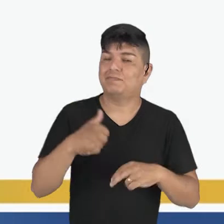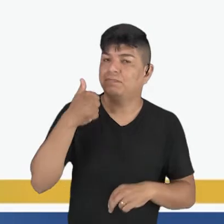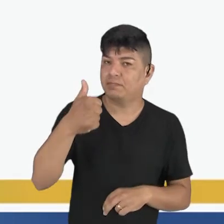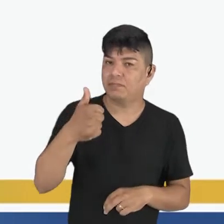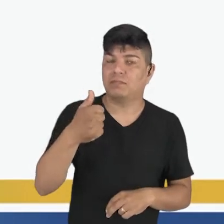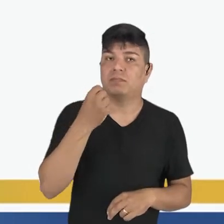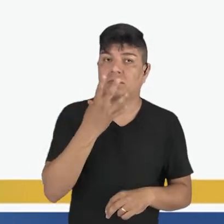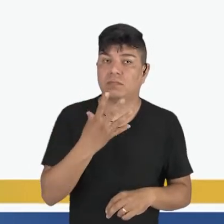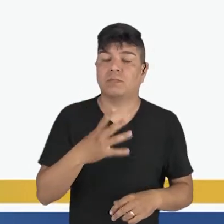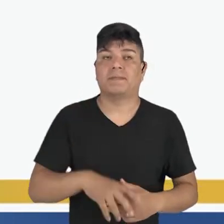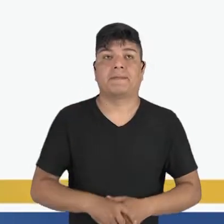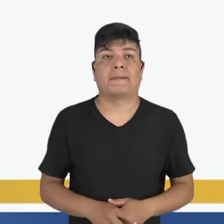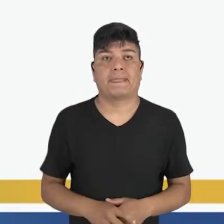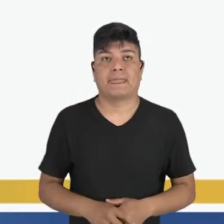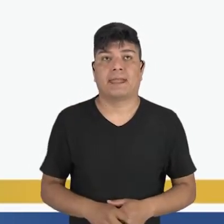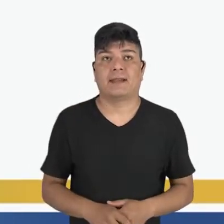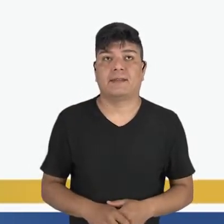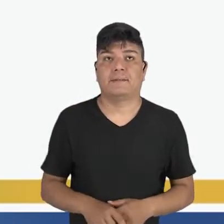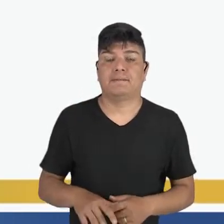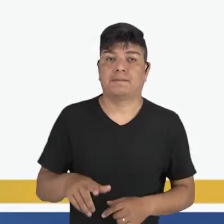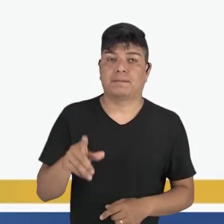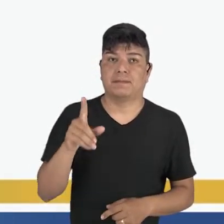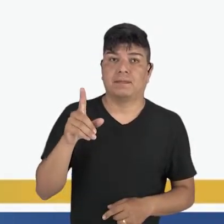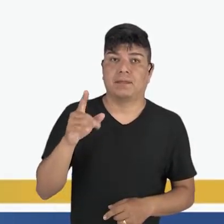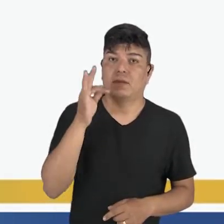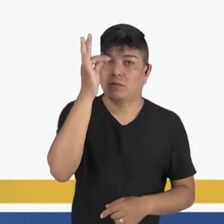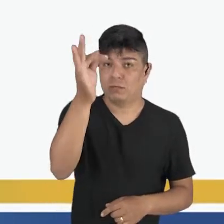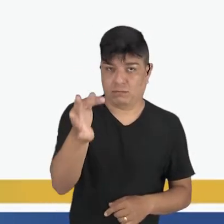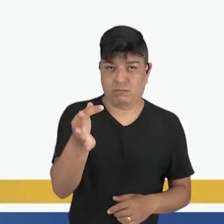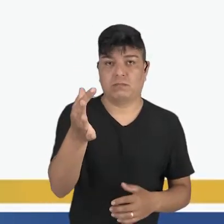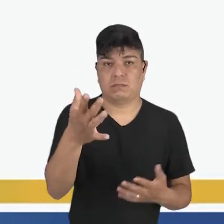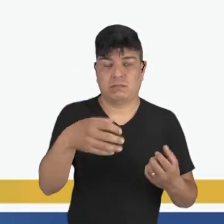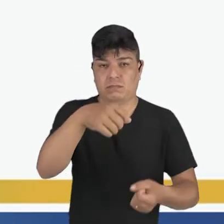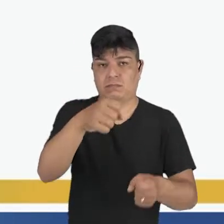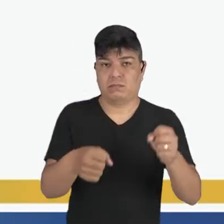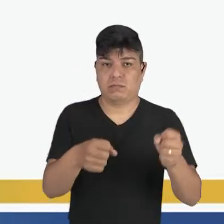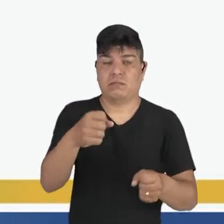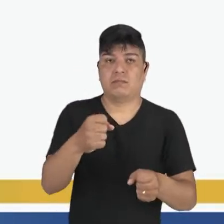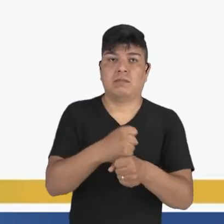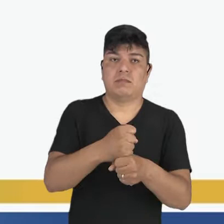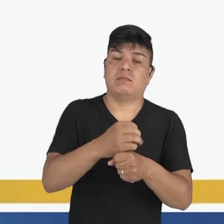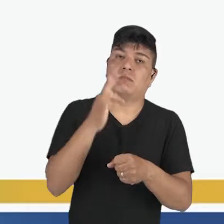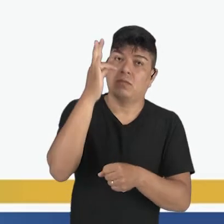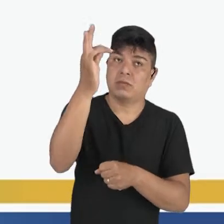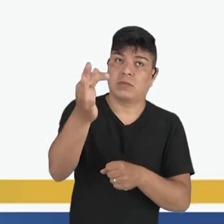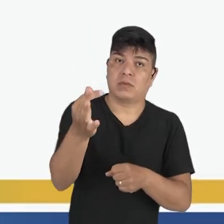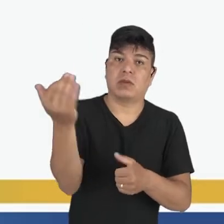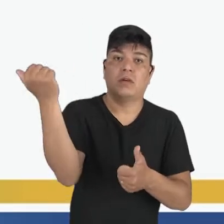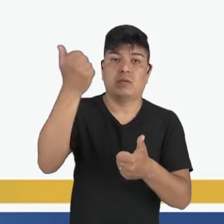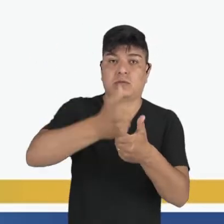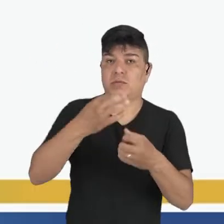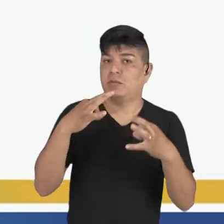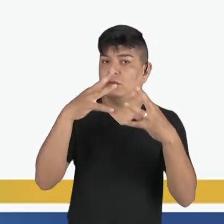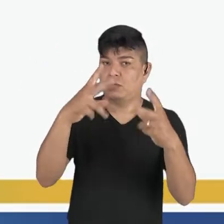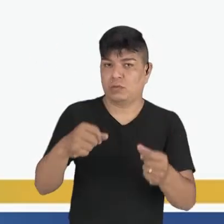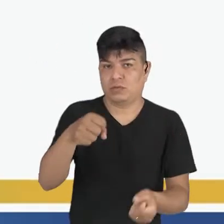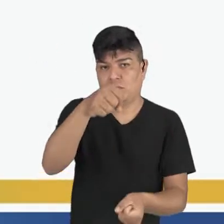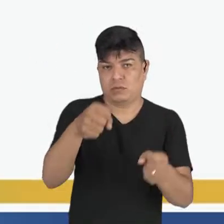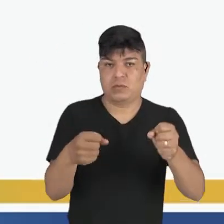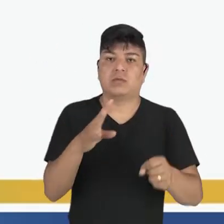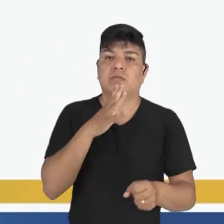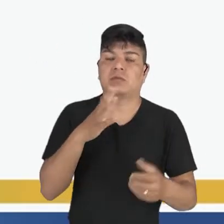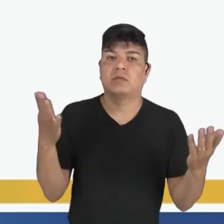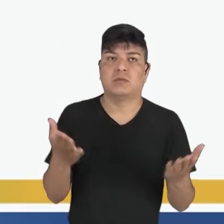positivo, tá? Estima-se que ele, daqui a algumas décadas, né, venha a substituir totalmente os carros